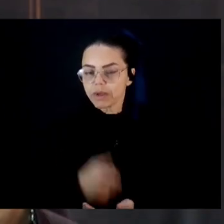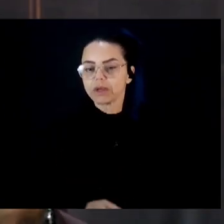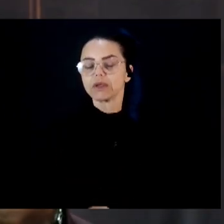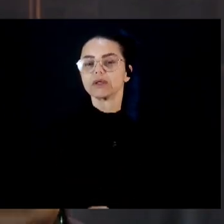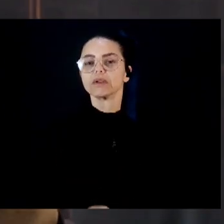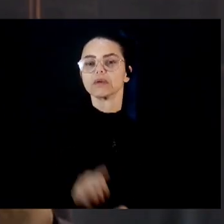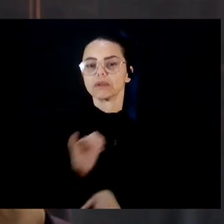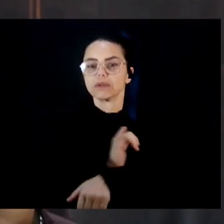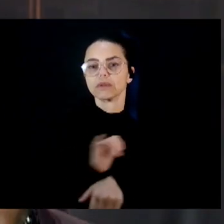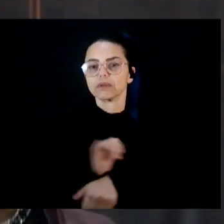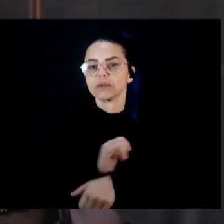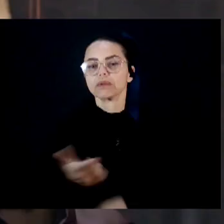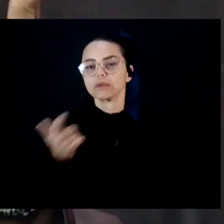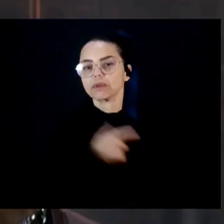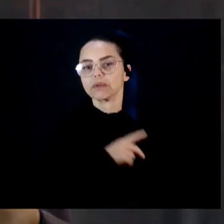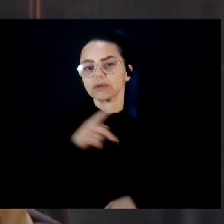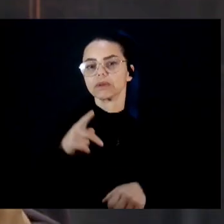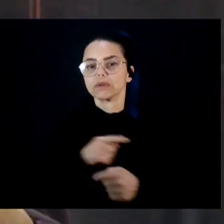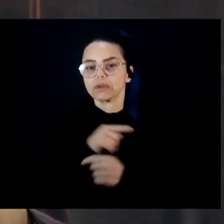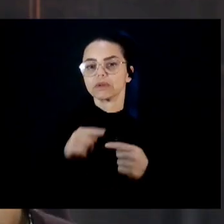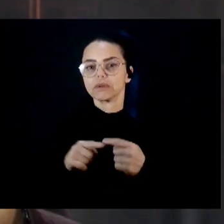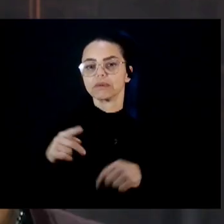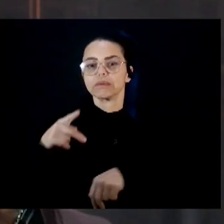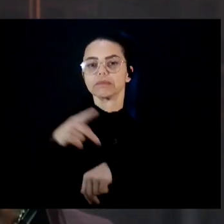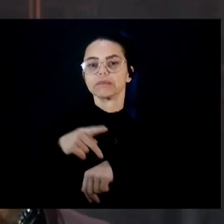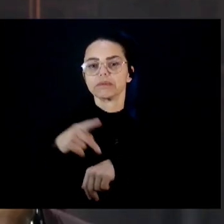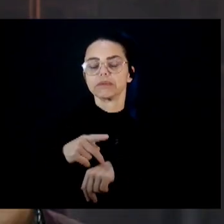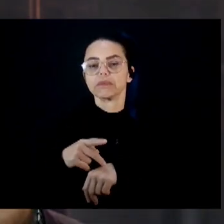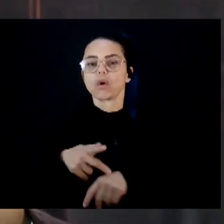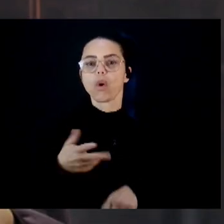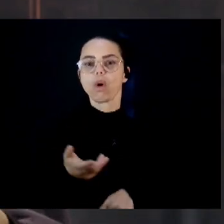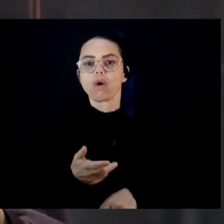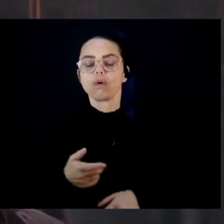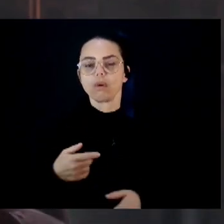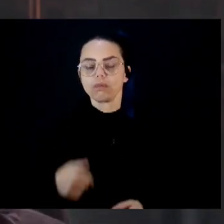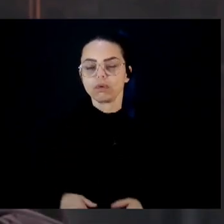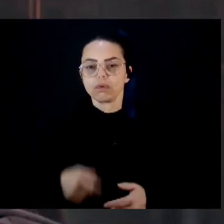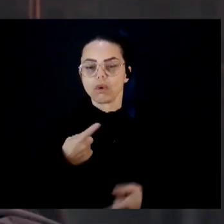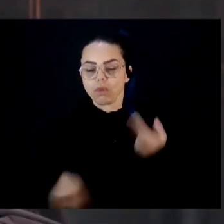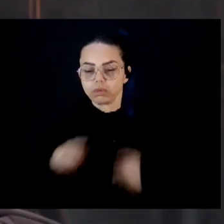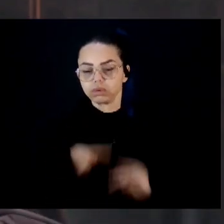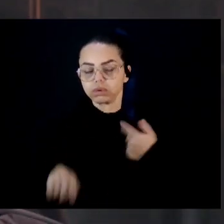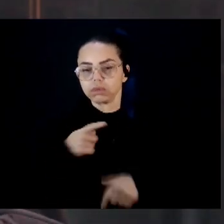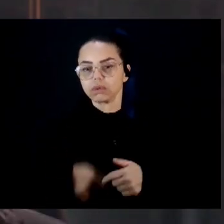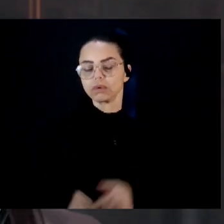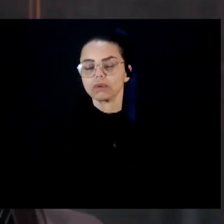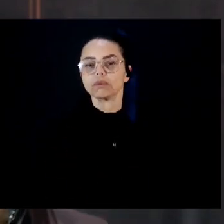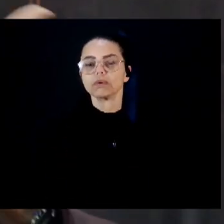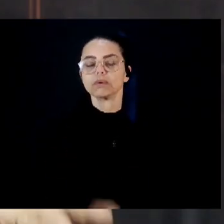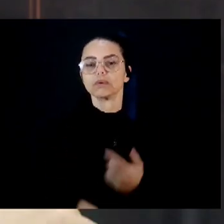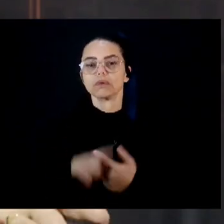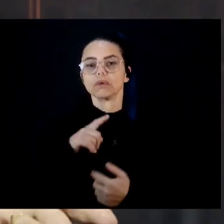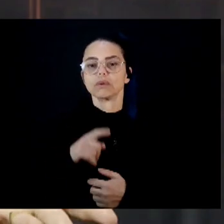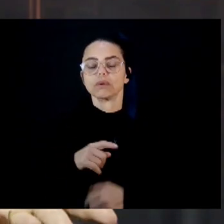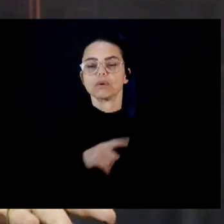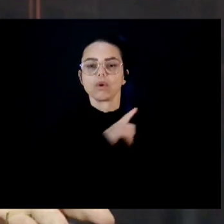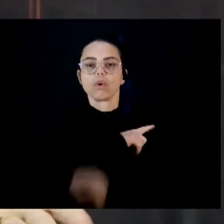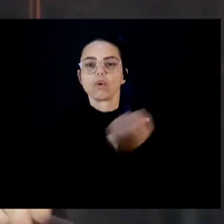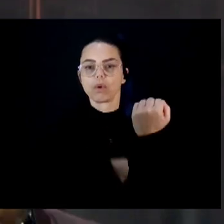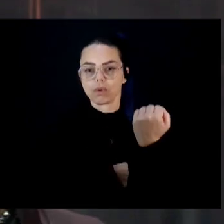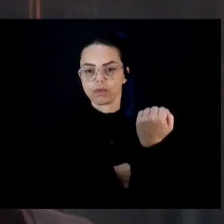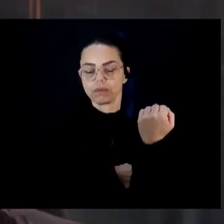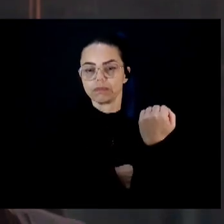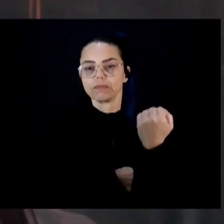que é algo muito importante, que vai acelerar o metabolismo, que vai proporcionar aí o ganho de massa muscular e não só para atletas,